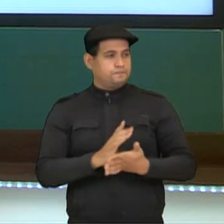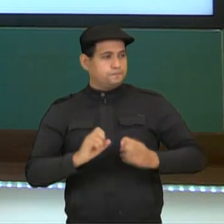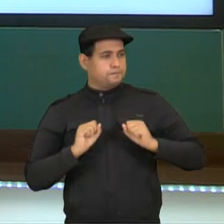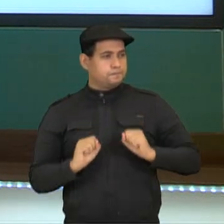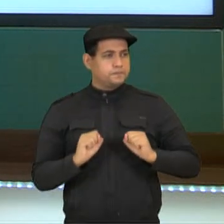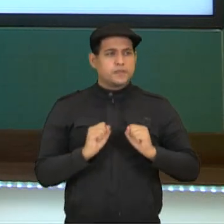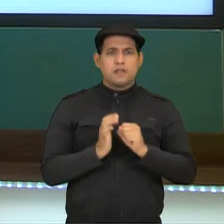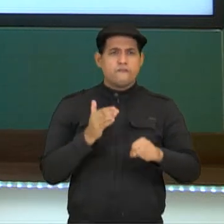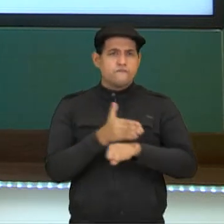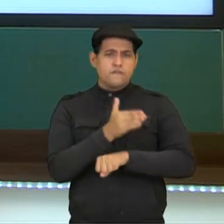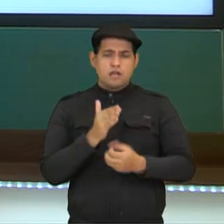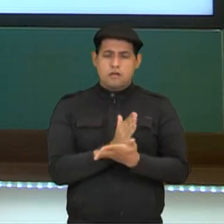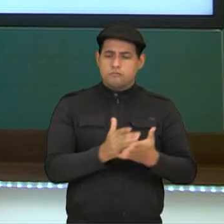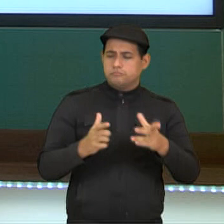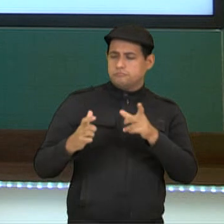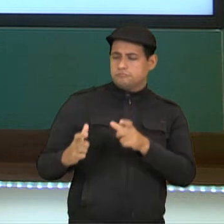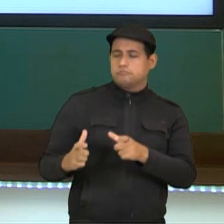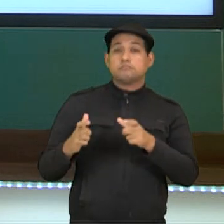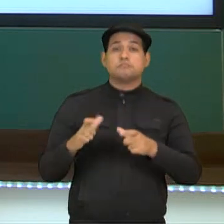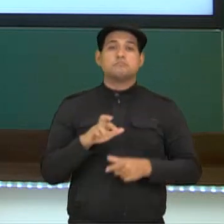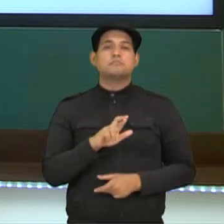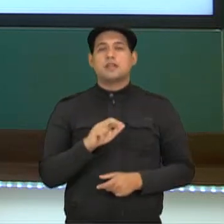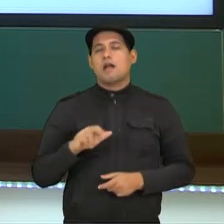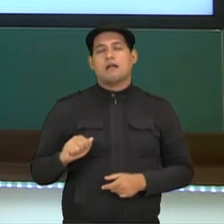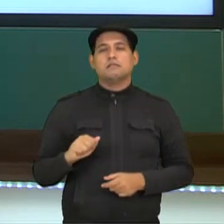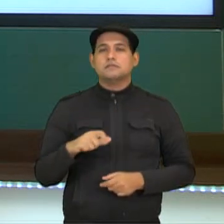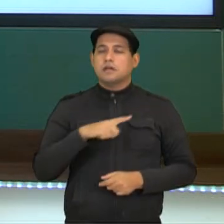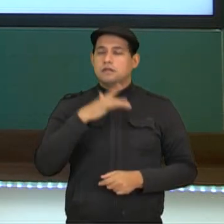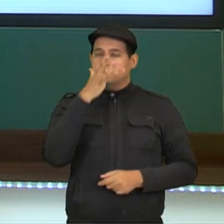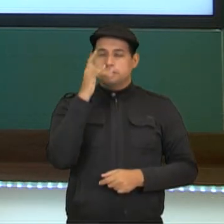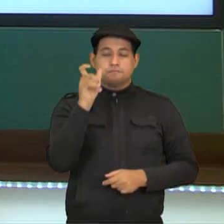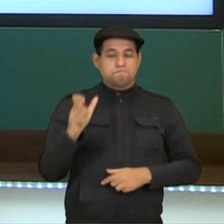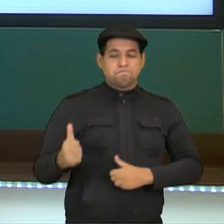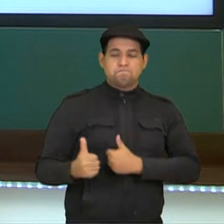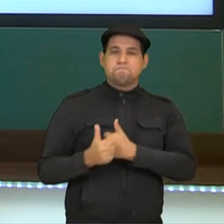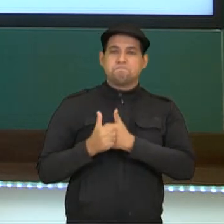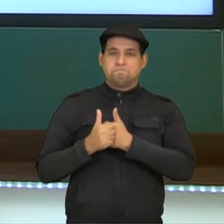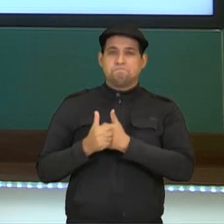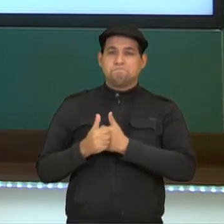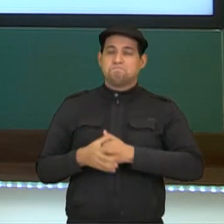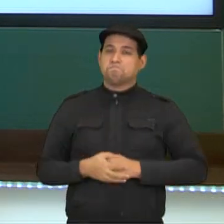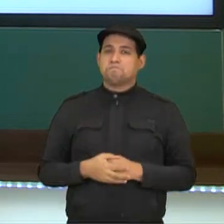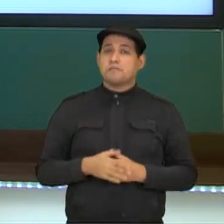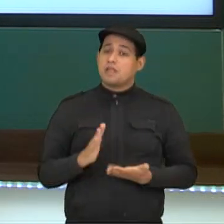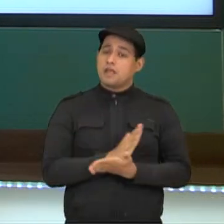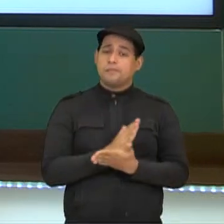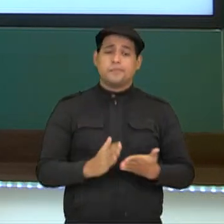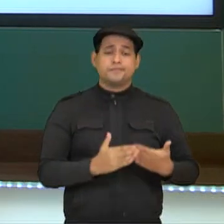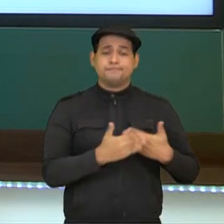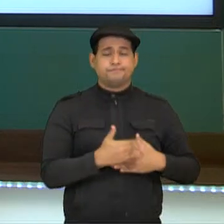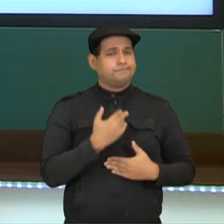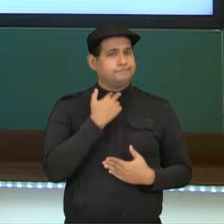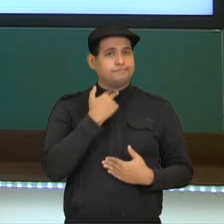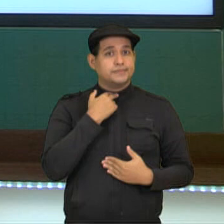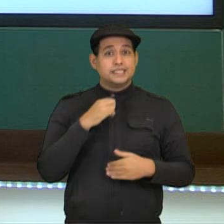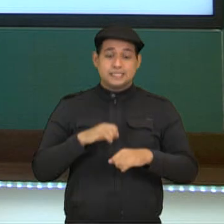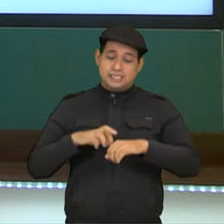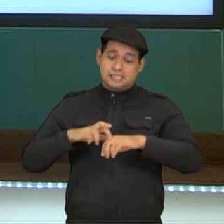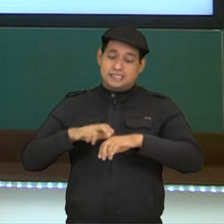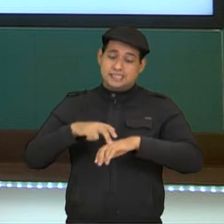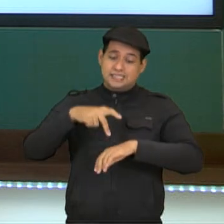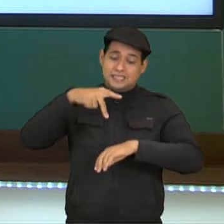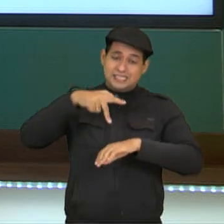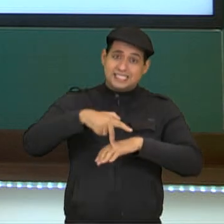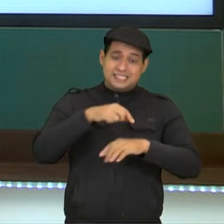pode invadir em determinado momento, invadir a raia da pessoa que está do seu lado. E em algumas provas não pode, se pisar na linha, infelizmente já